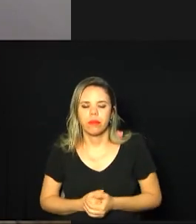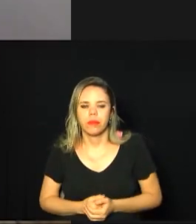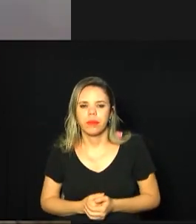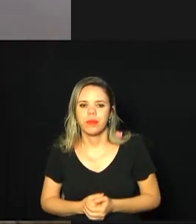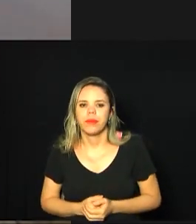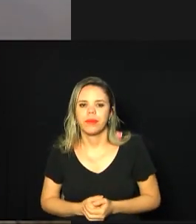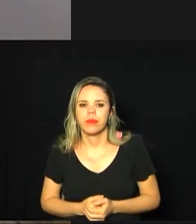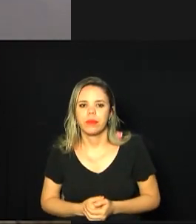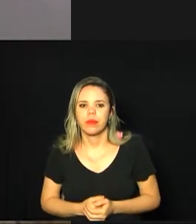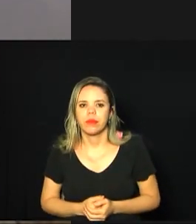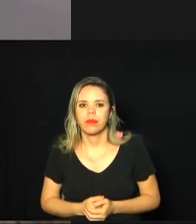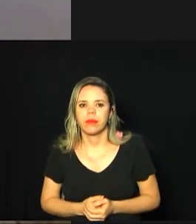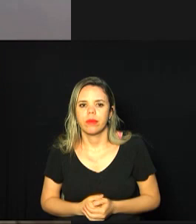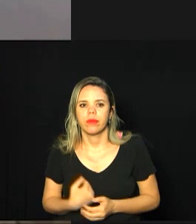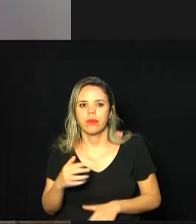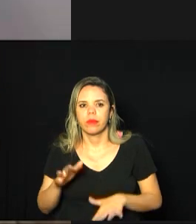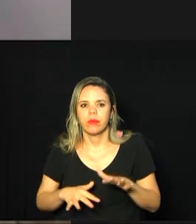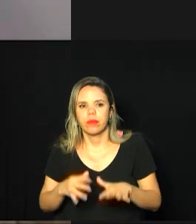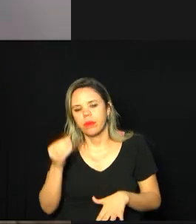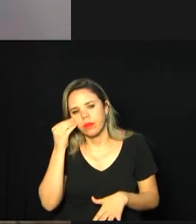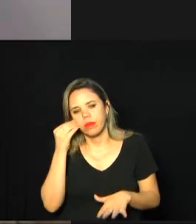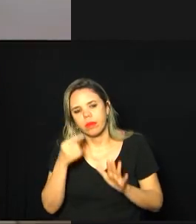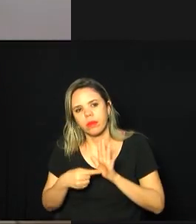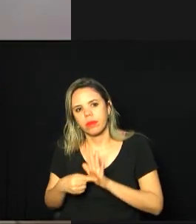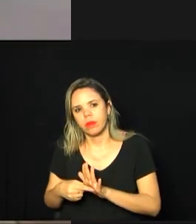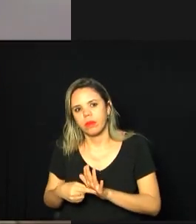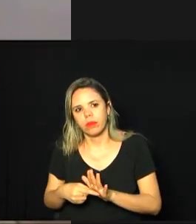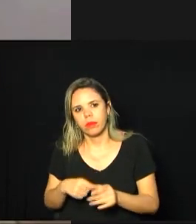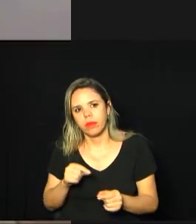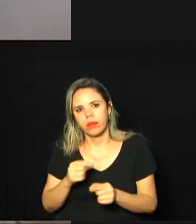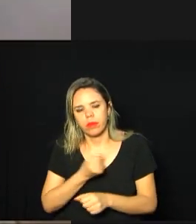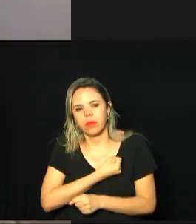alarmismo, né? Muitas vezes nós estamos tentando mostrar, bom, o que